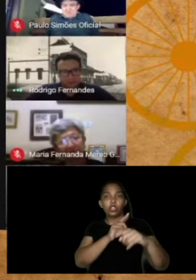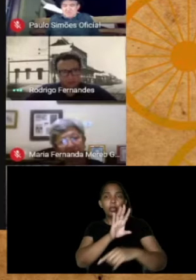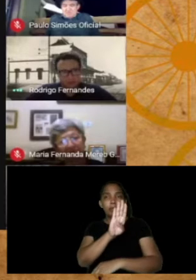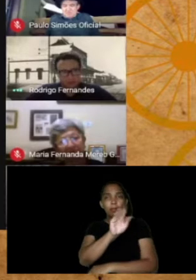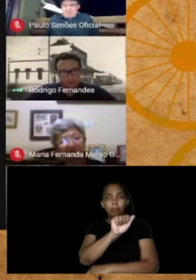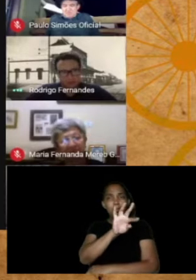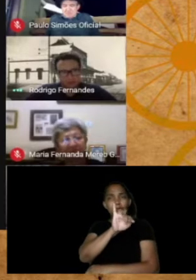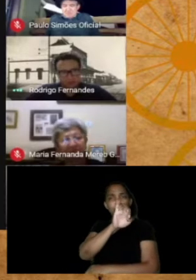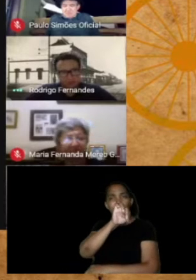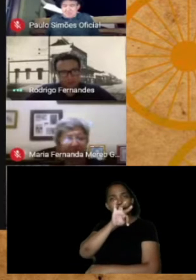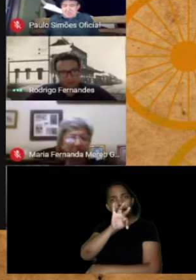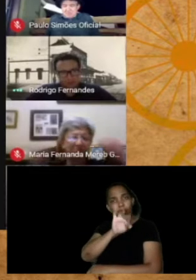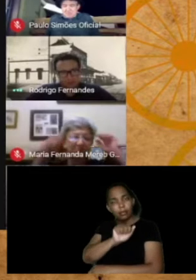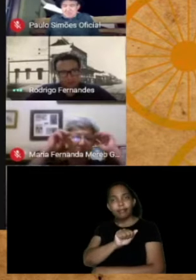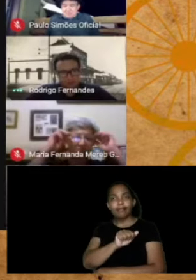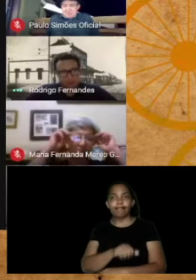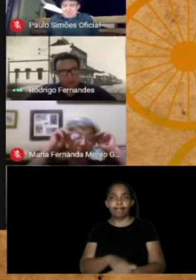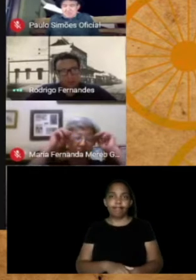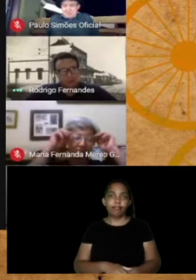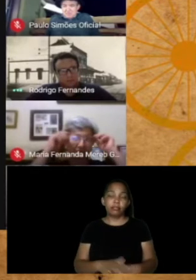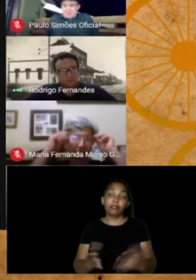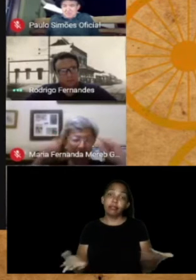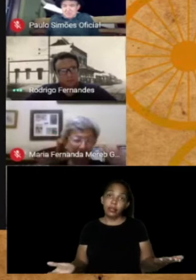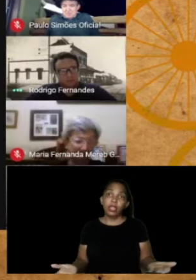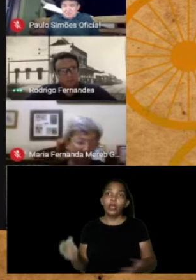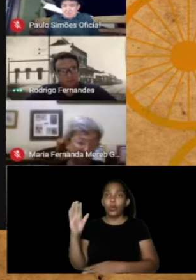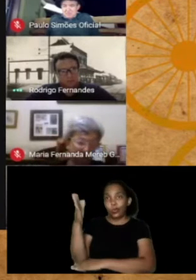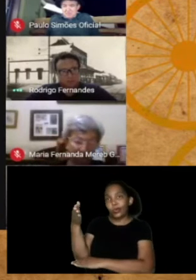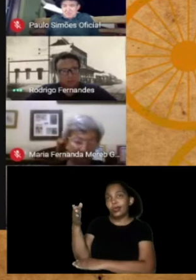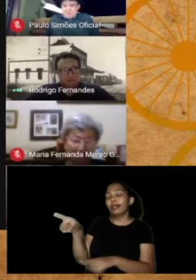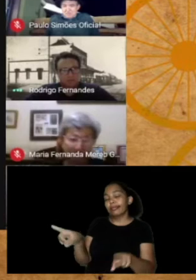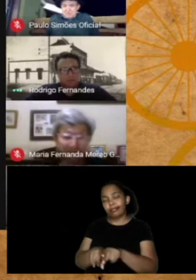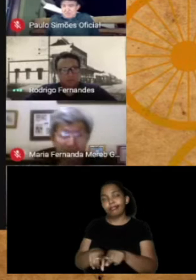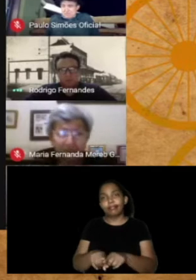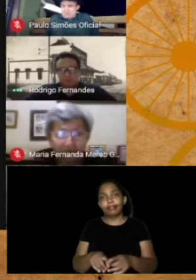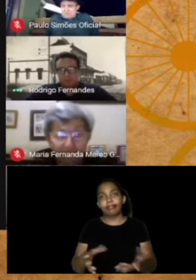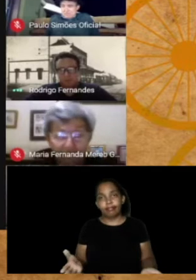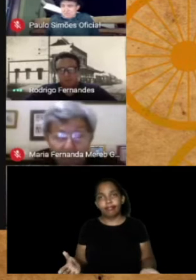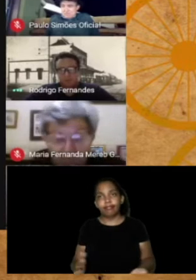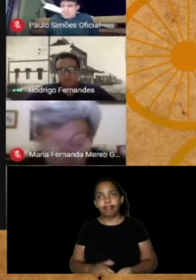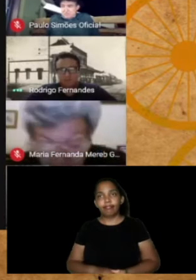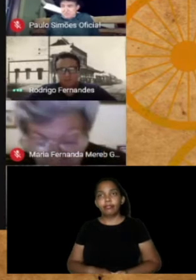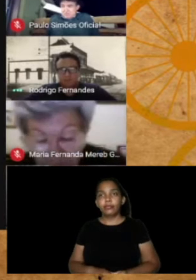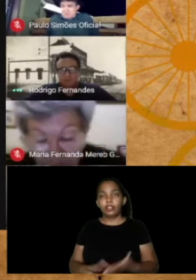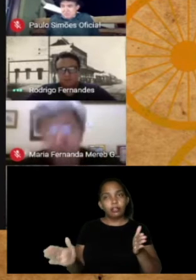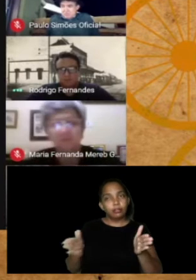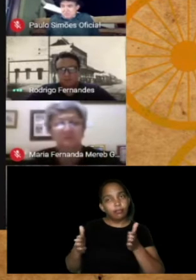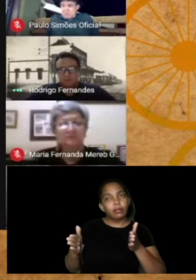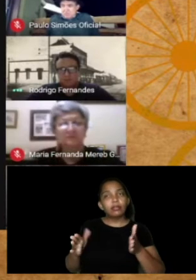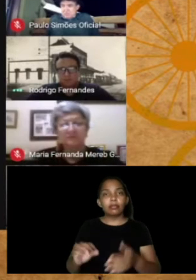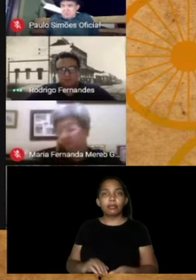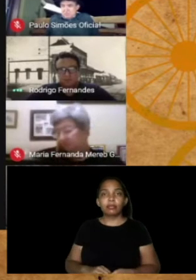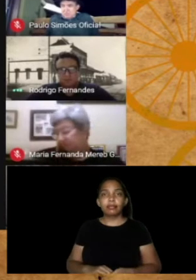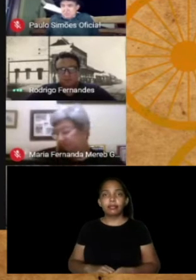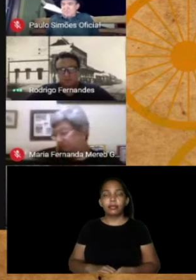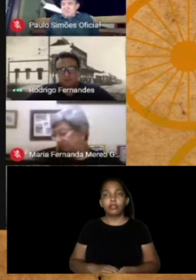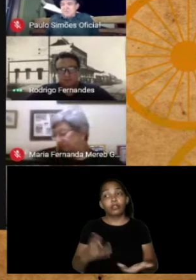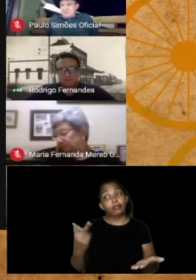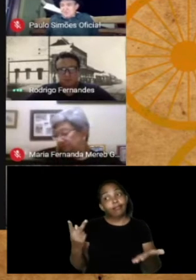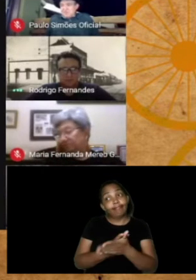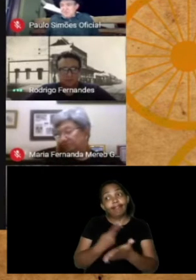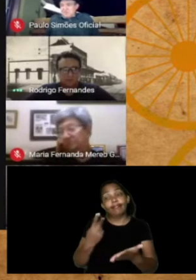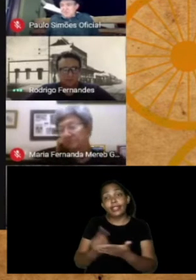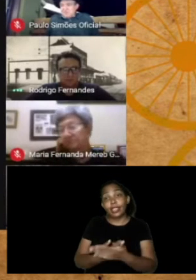semana, elas estavam no chão. Inclusive o Hotel Modelo em Três Lagoas, infelizmente. Foi mais ou menos nessa época. Fizemos um erro, foi um erro